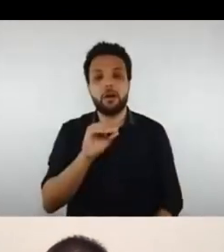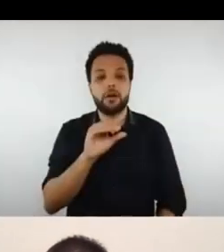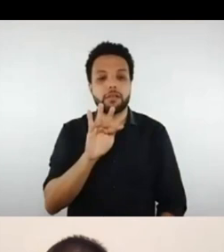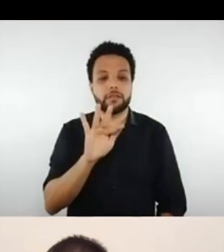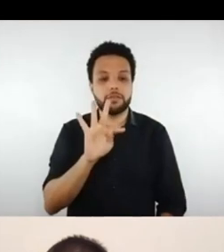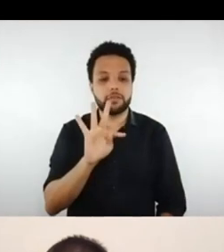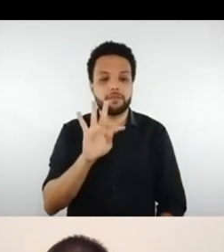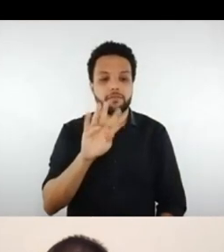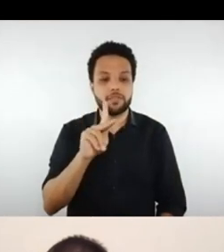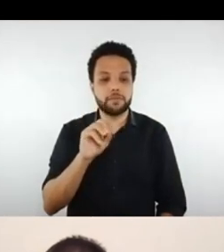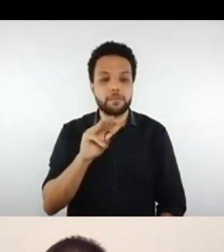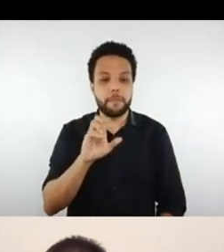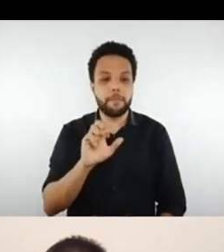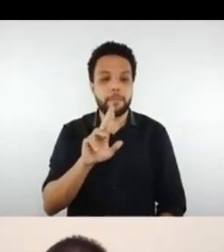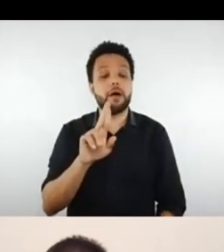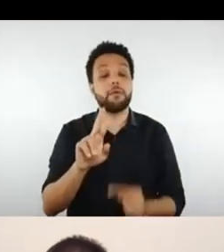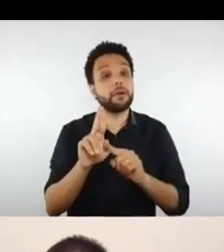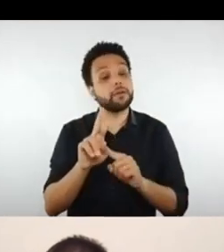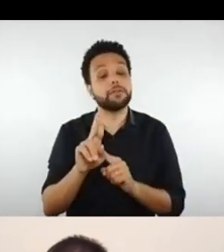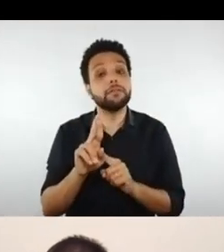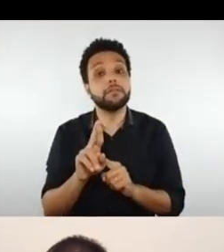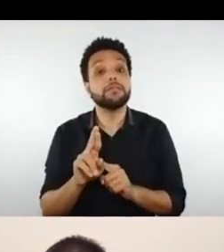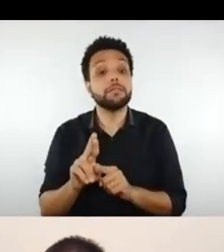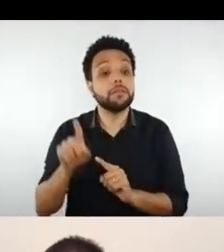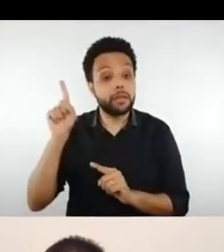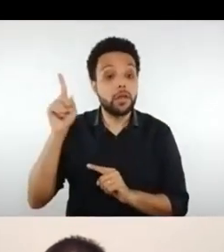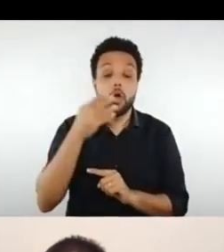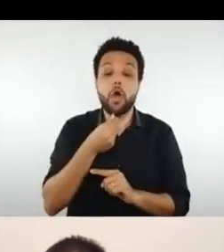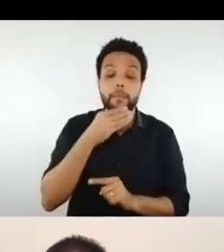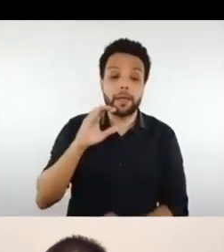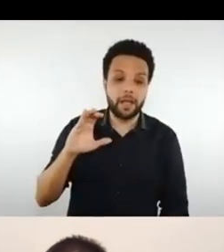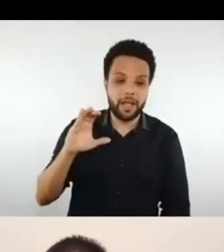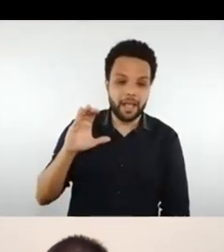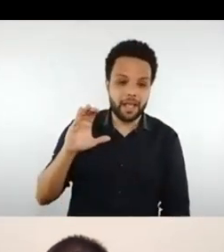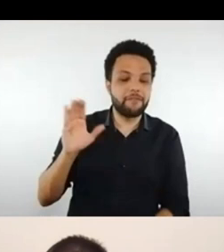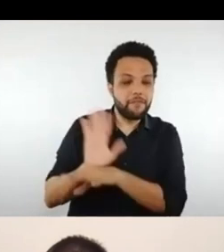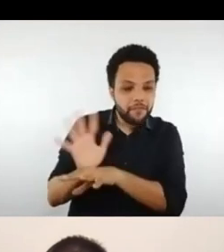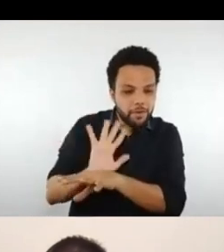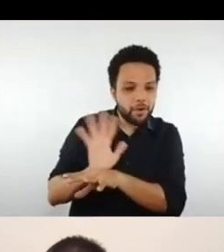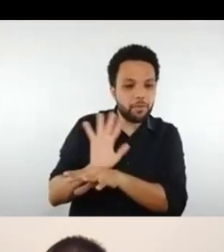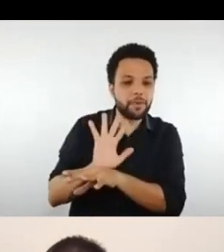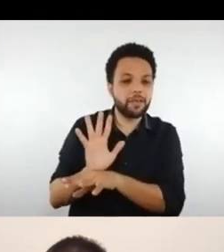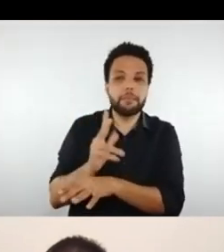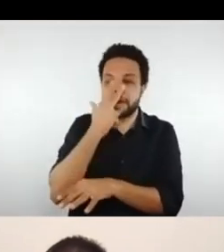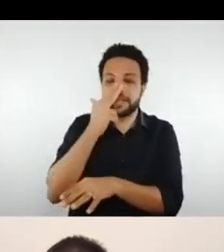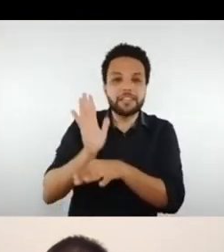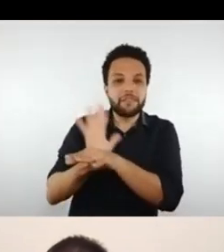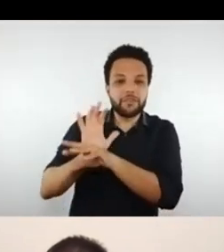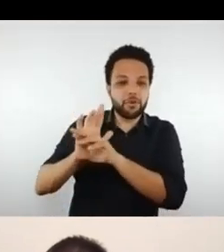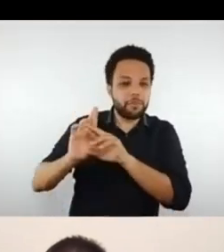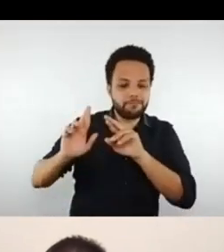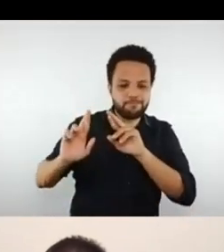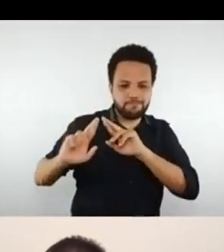soft power para a Inglaterra, como Cleber Mendonça Filho também é. Então, filmes dissidentes fazem